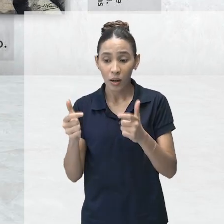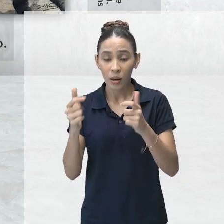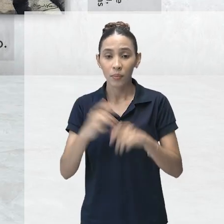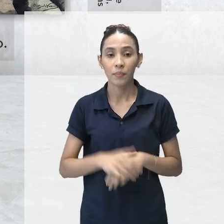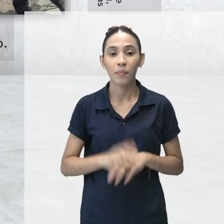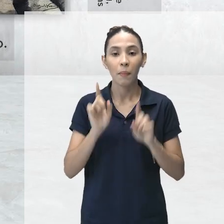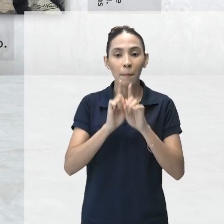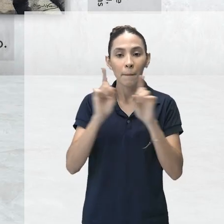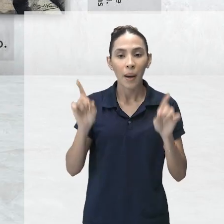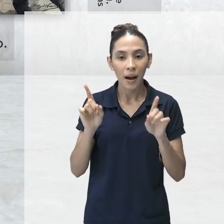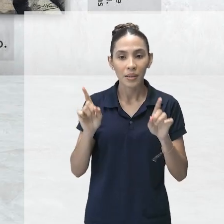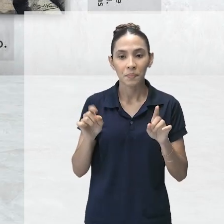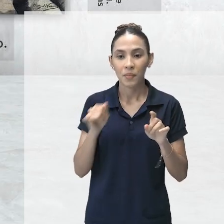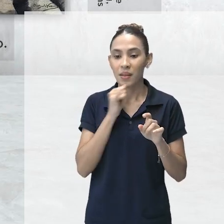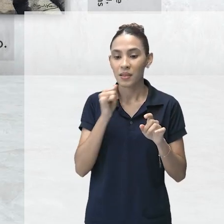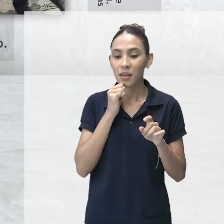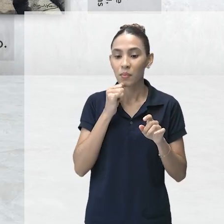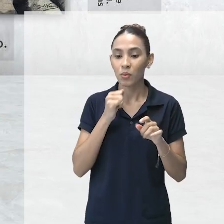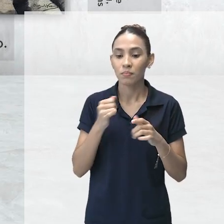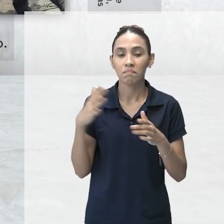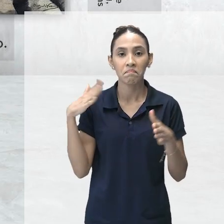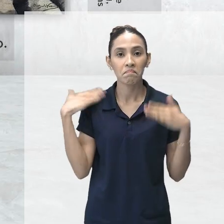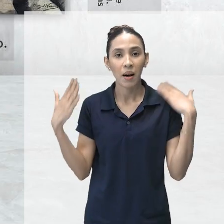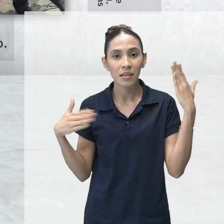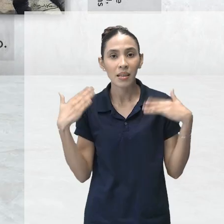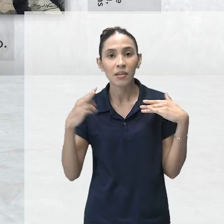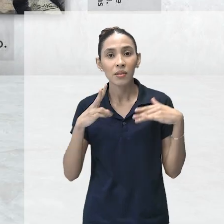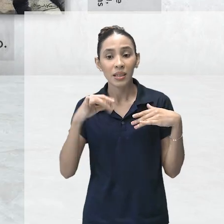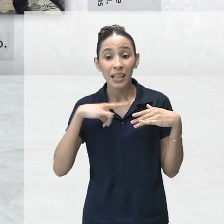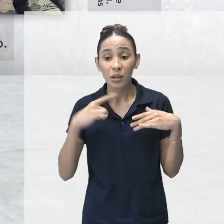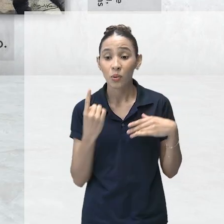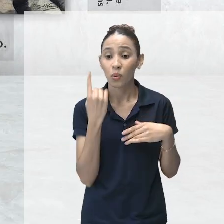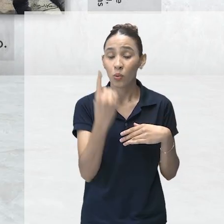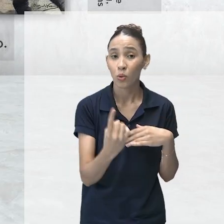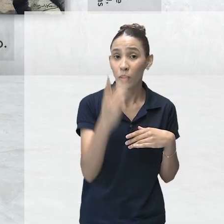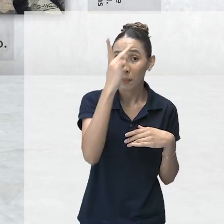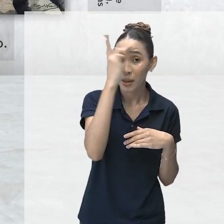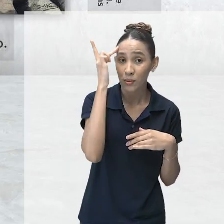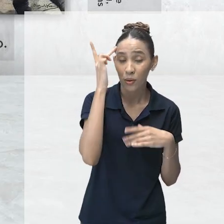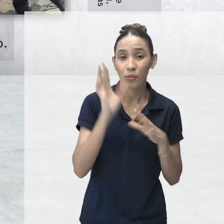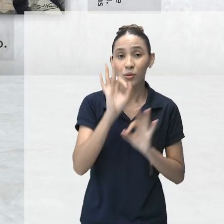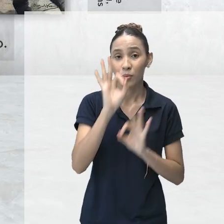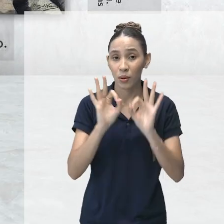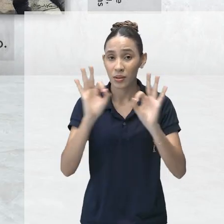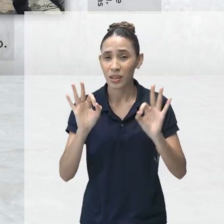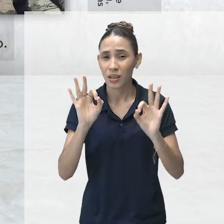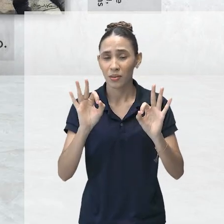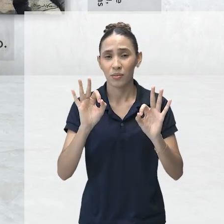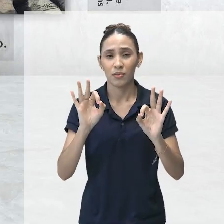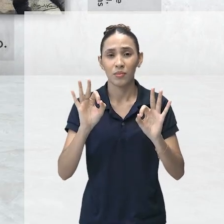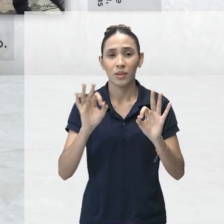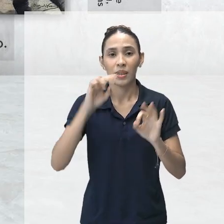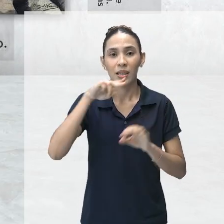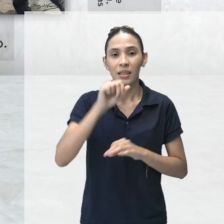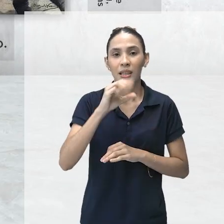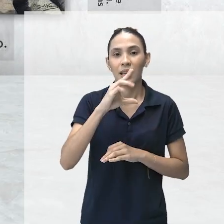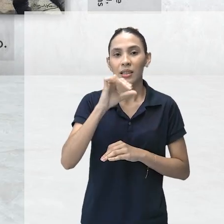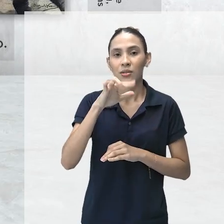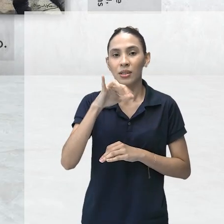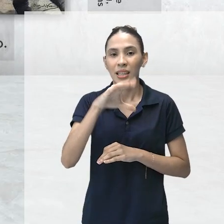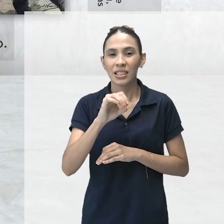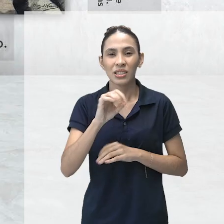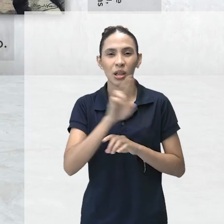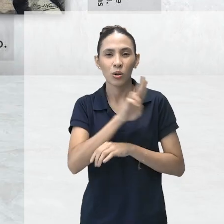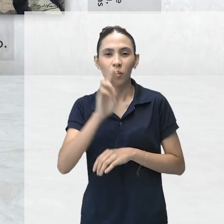E quando eles estão lá a passeio, há um membro de uma organização nacionalista chamada Mão Negra. O